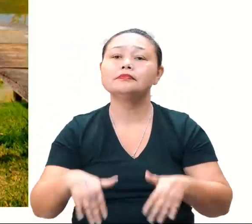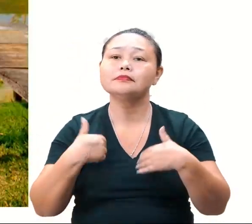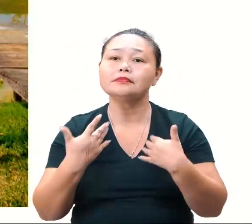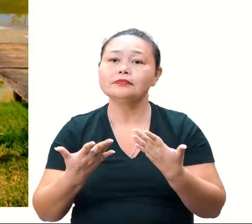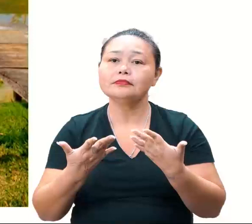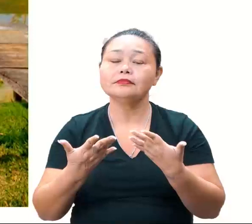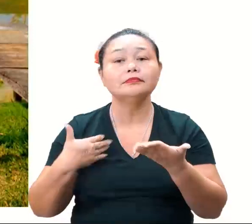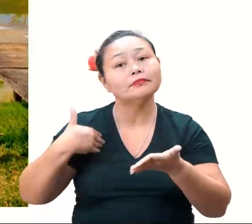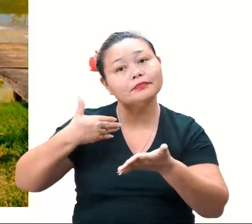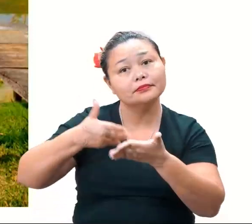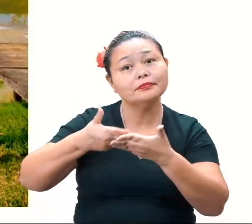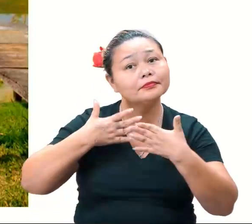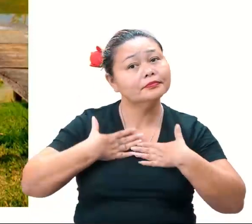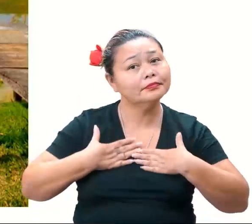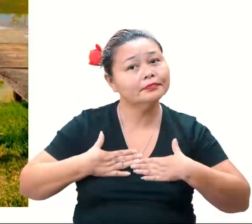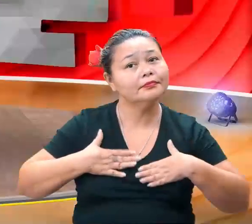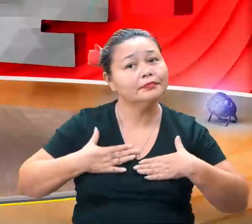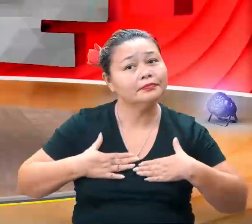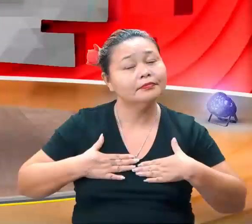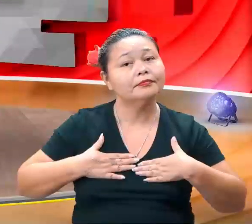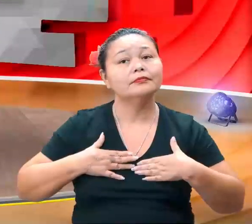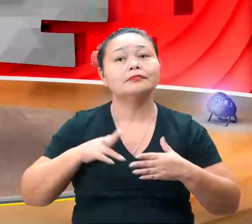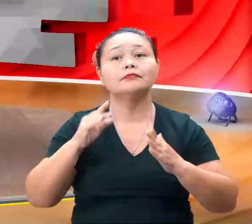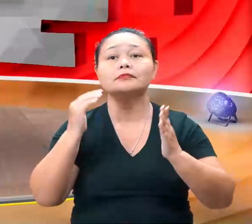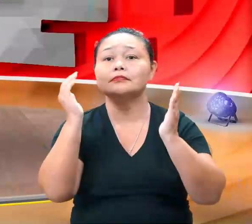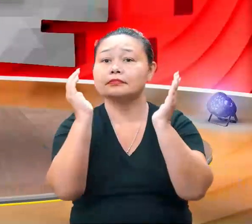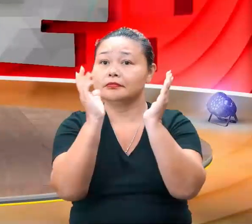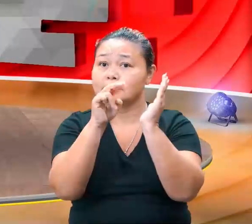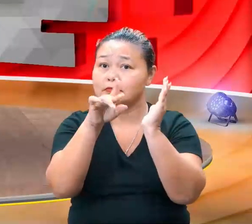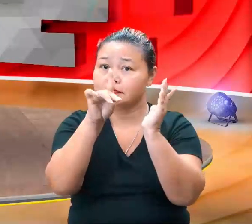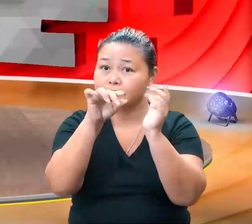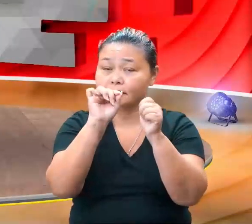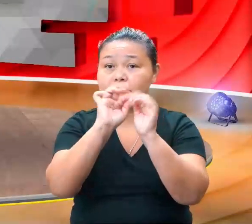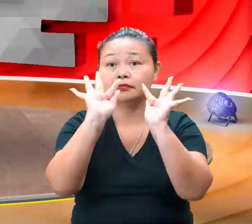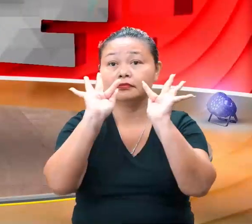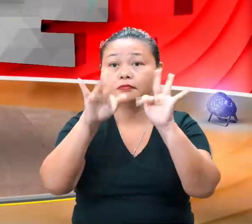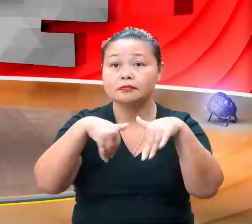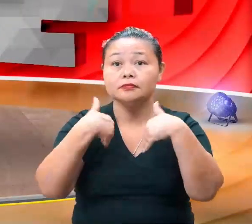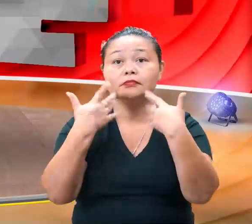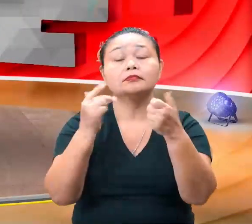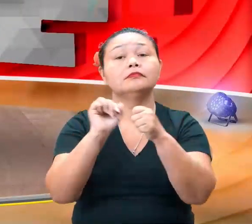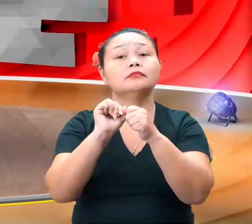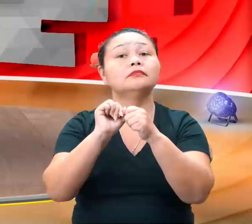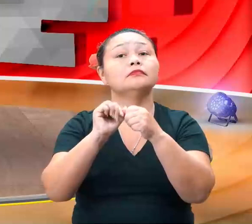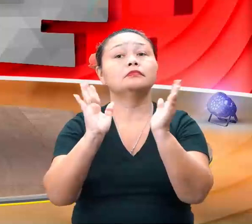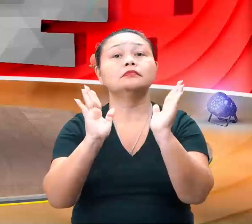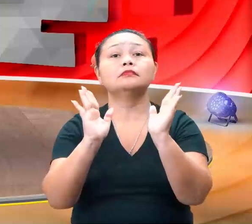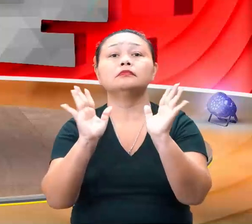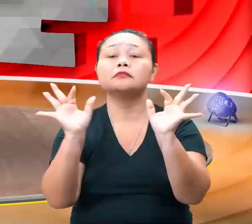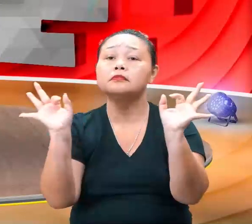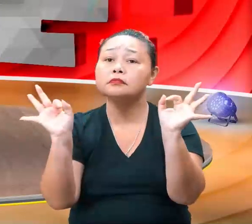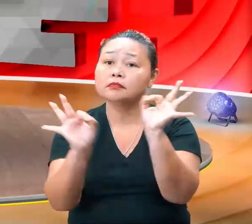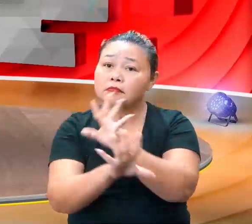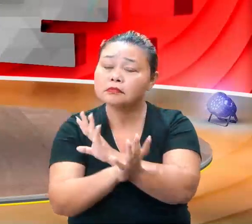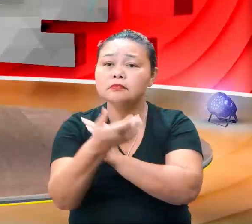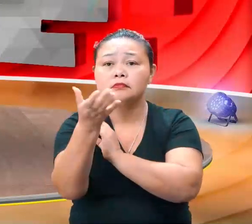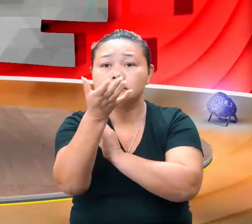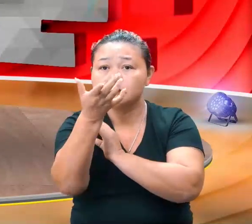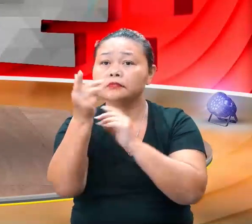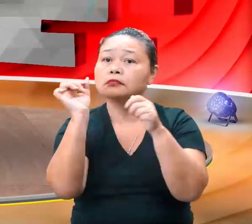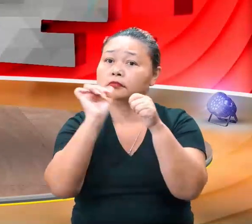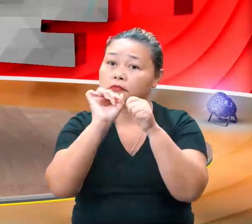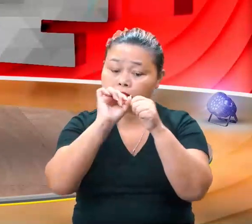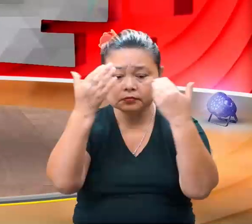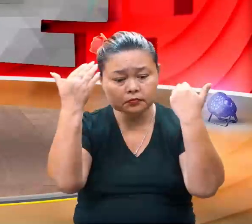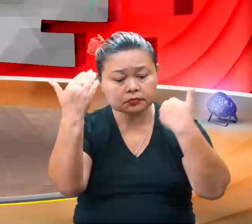aqui tudo tranquilo, né? A unidade 1 a gente está fechando com chave de ouro, né? A gente deseja aí que vocês realizem uma boa